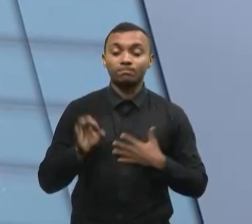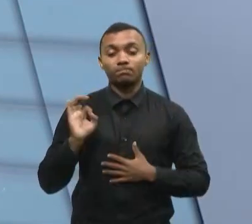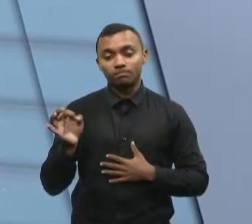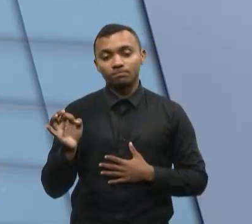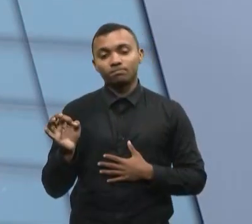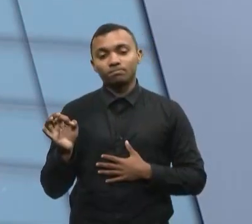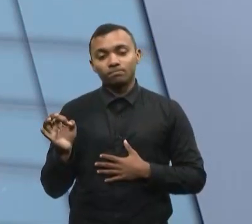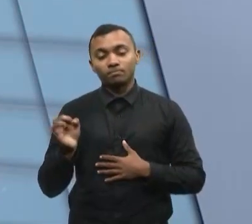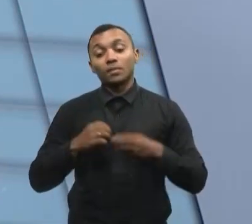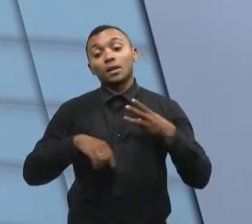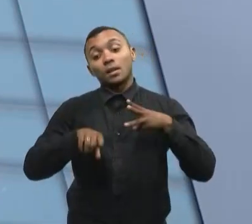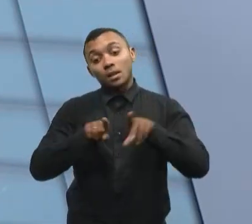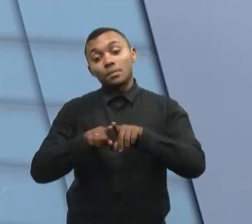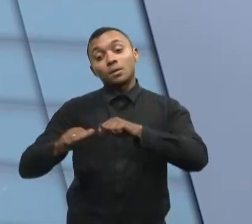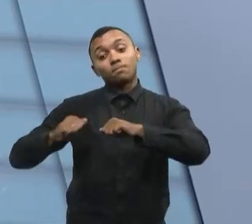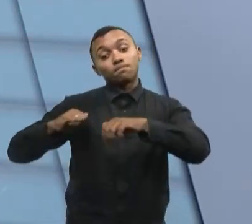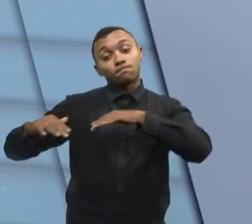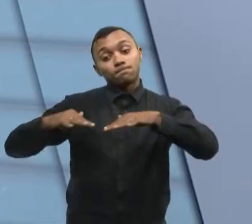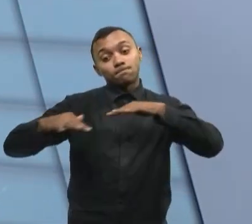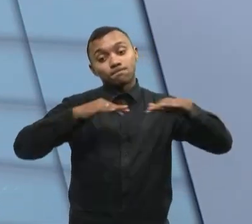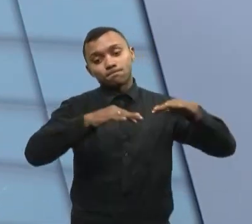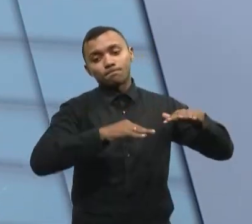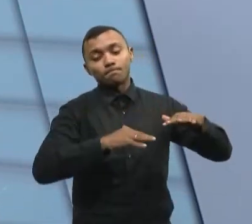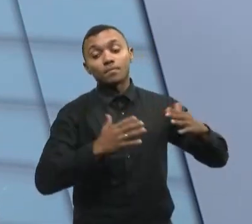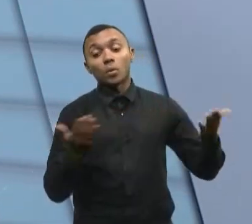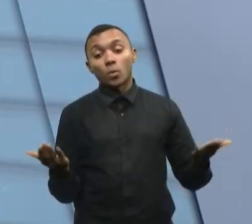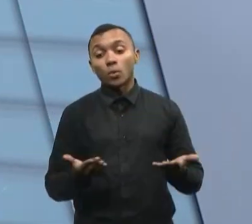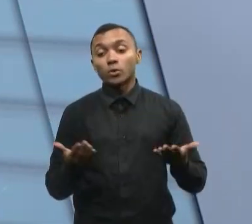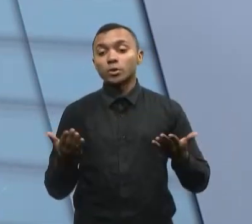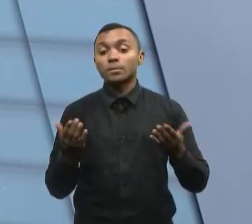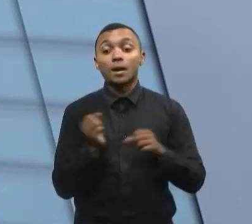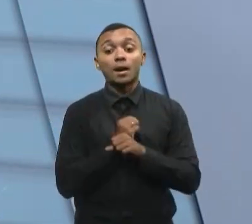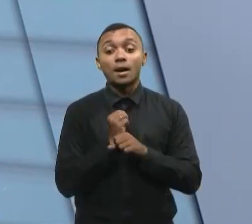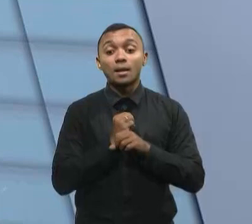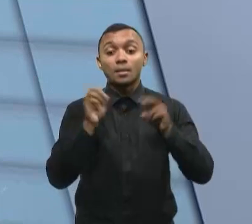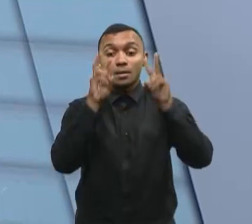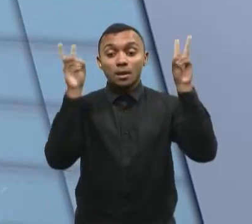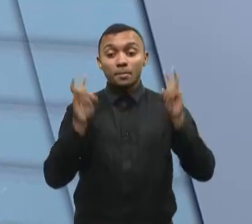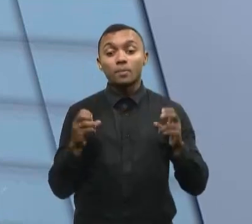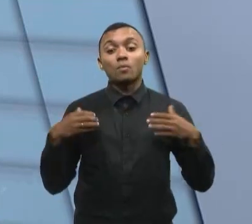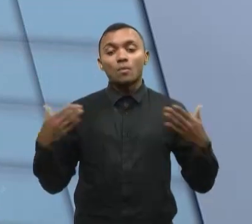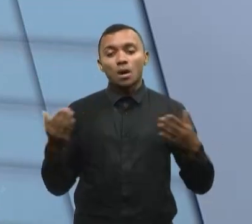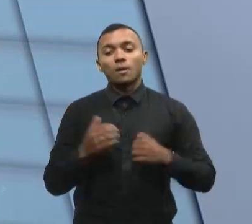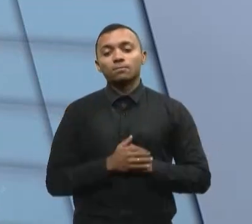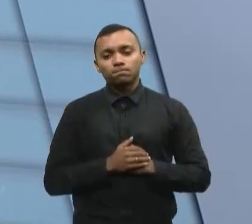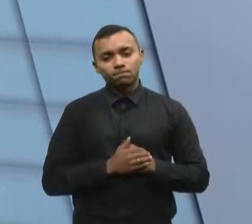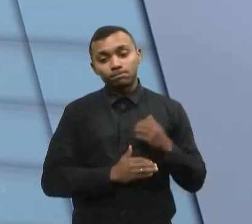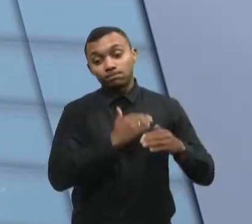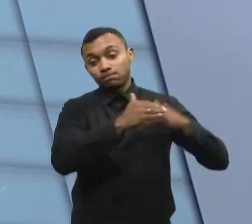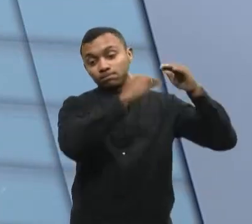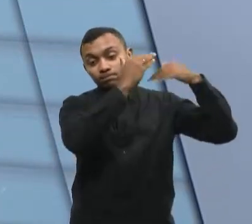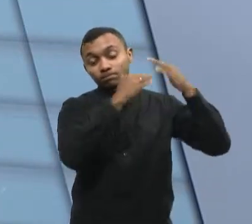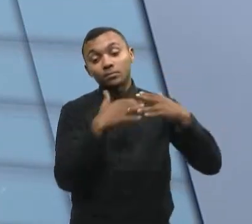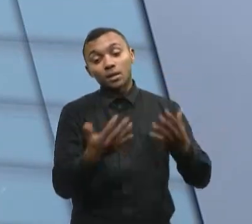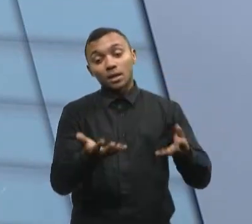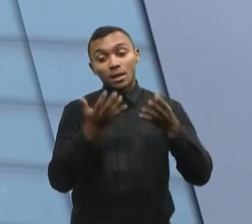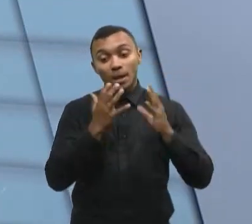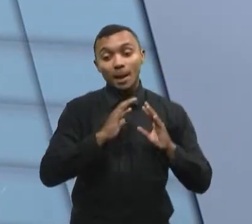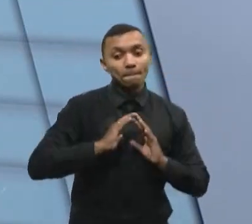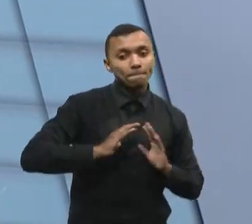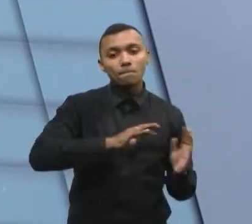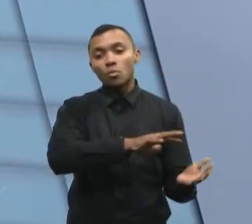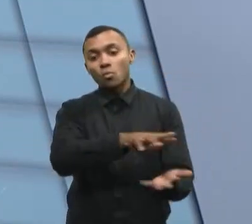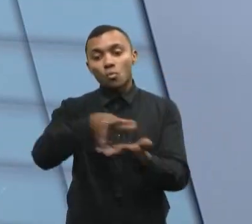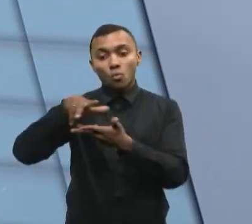de mobilização. O tema desse ano, inclusive, foi transformação rumo a um mundo